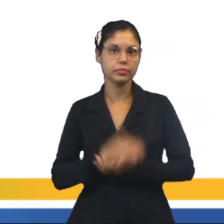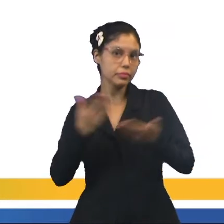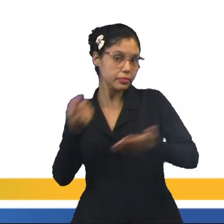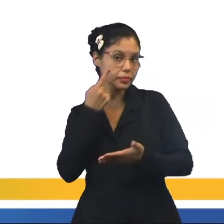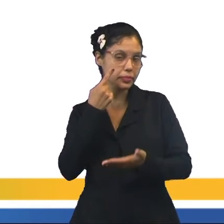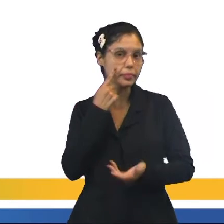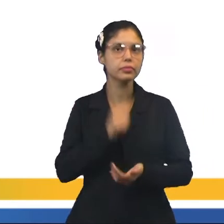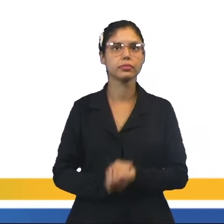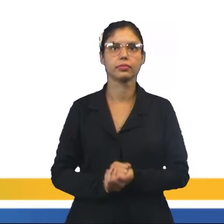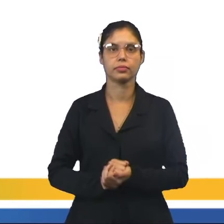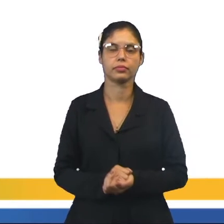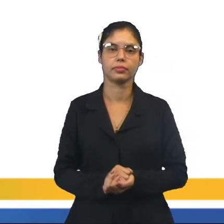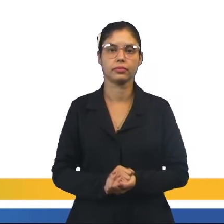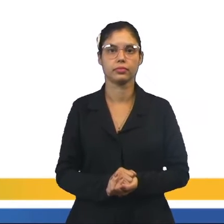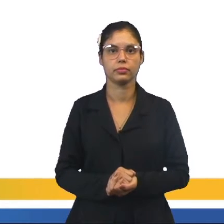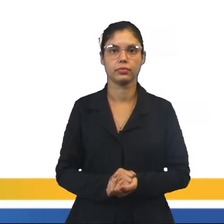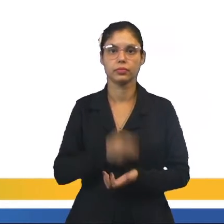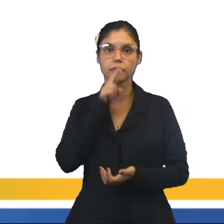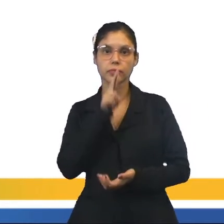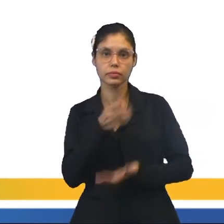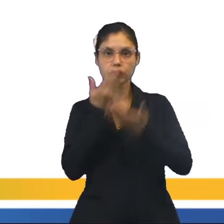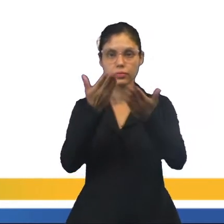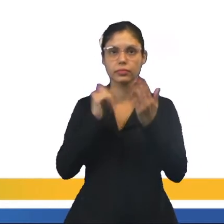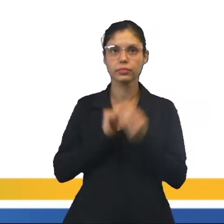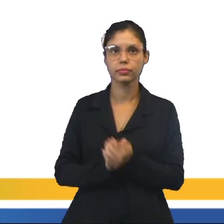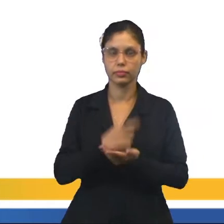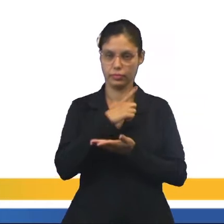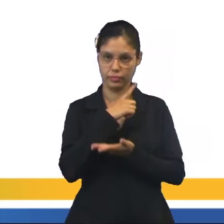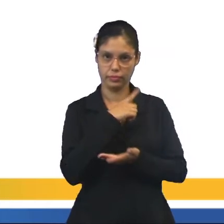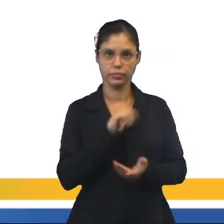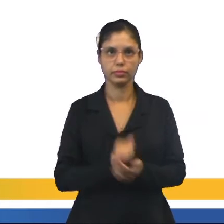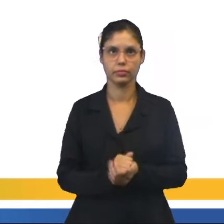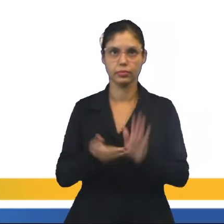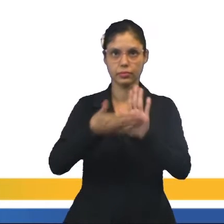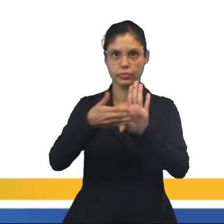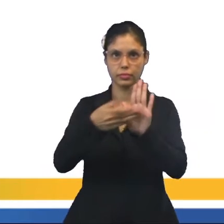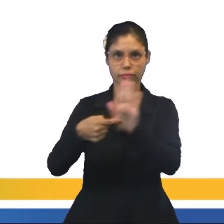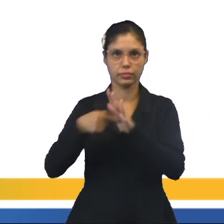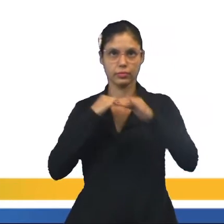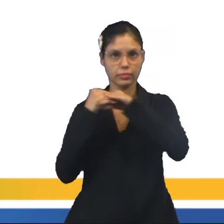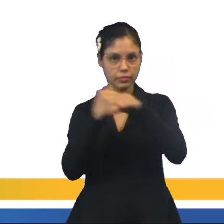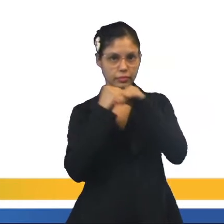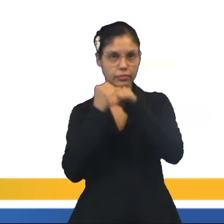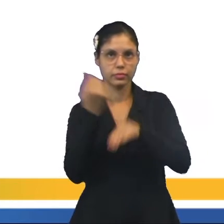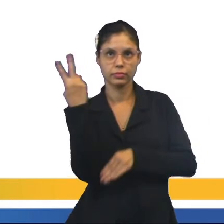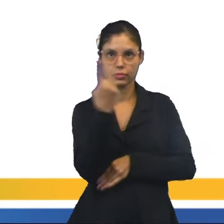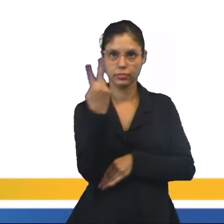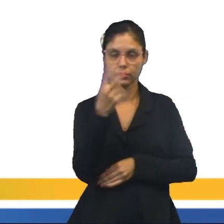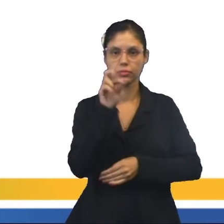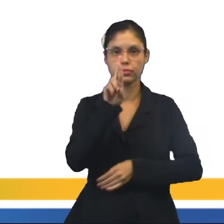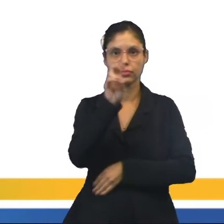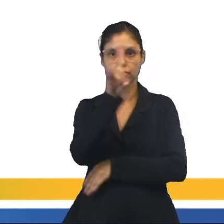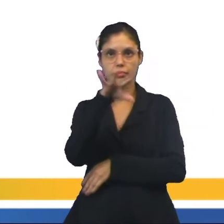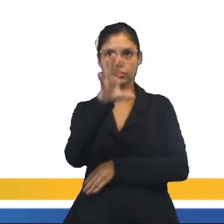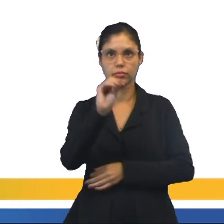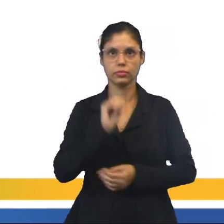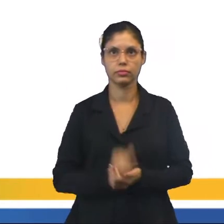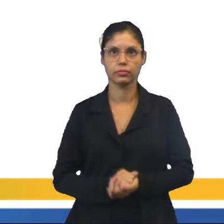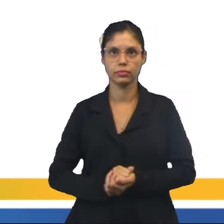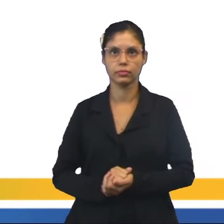Então, olha só, pessoal. Vendo a resposta aí, nós vamos ter a proporção é uma igualdade entre